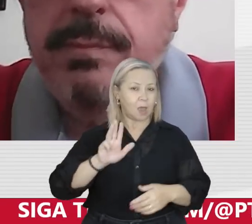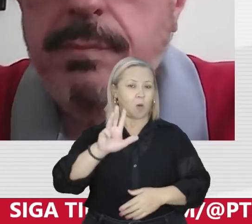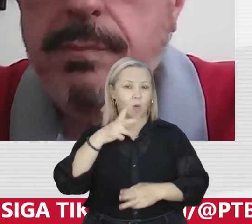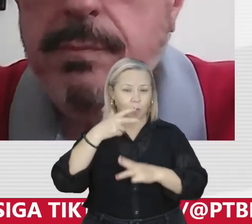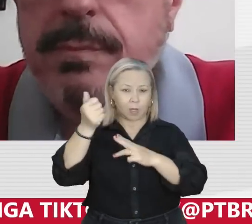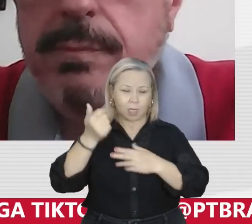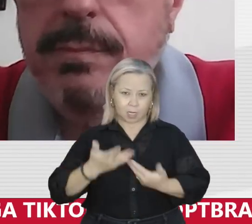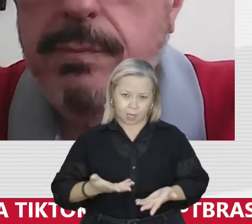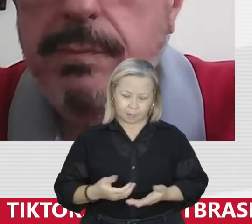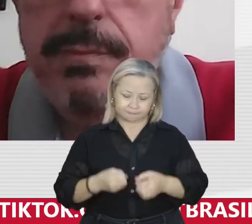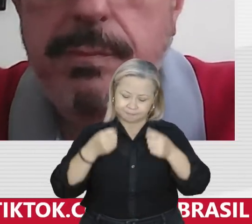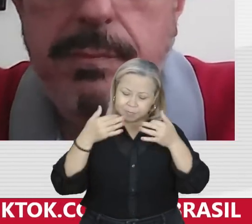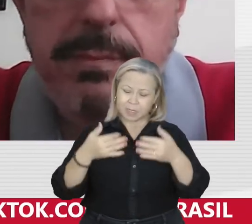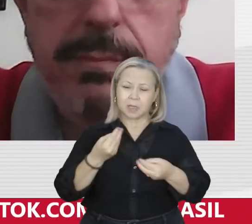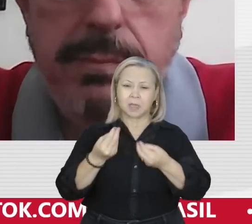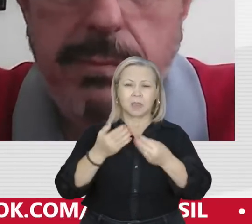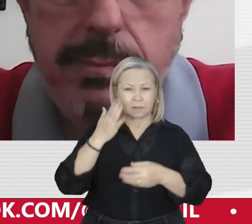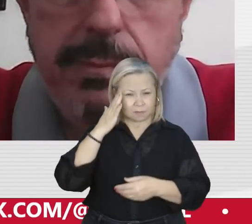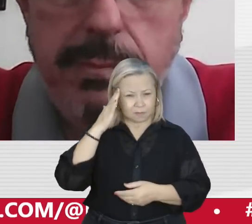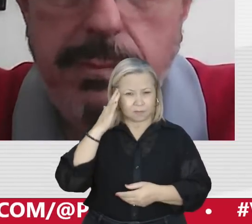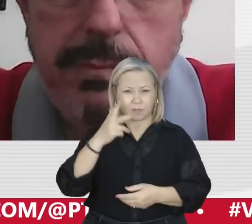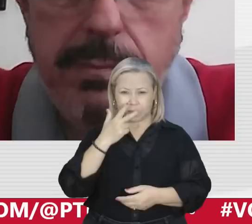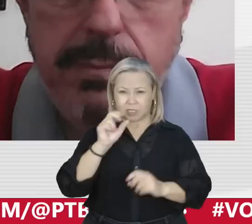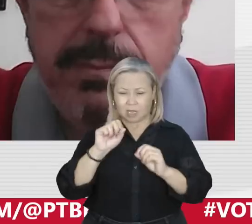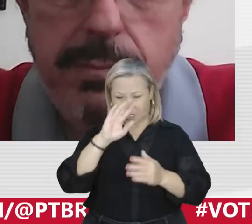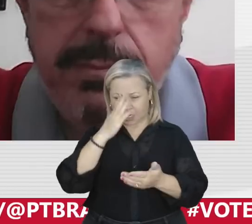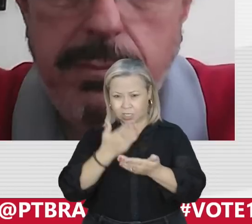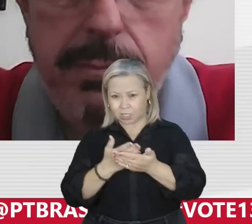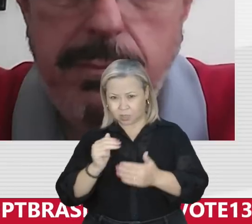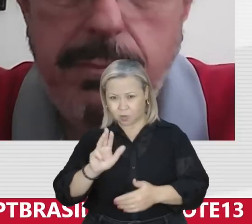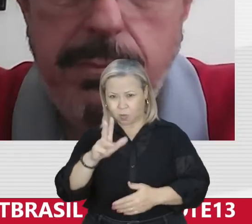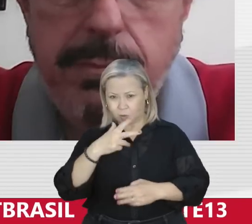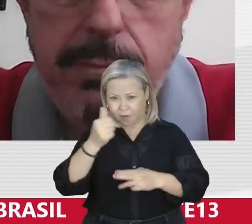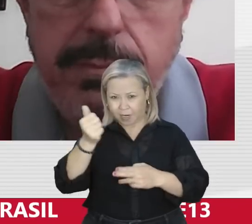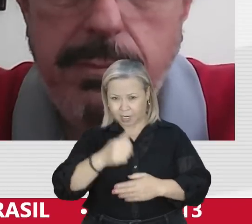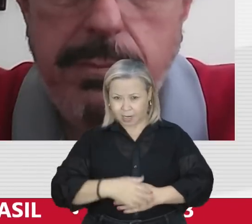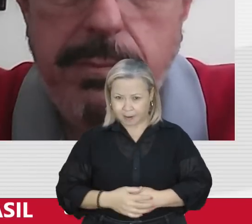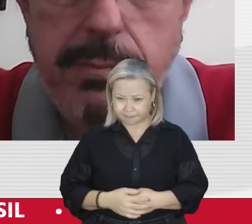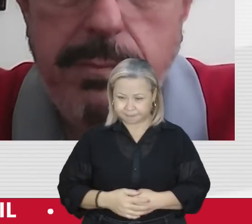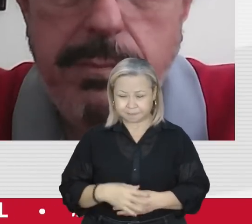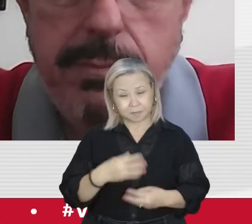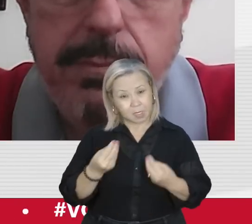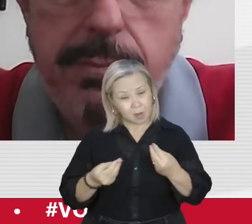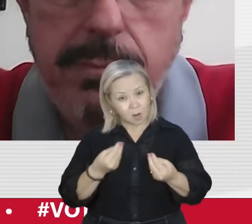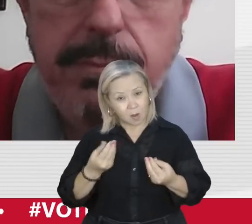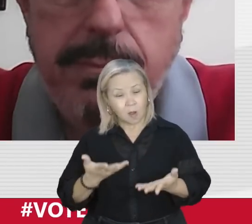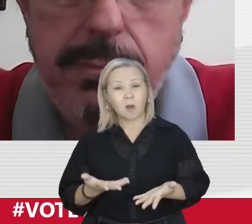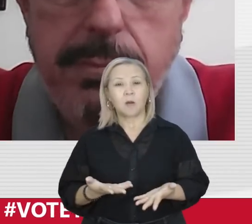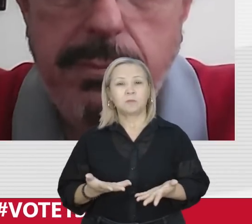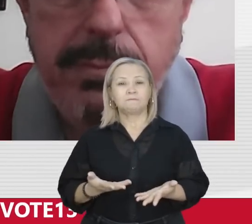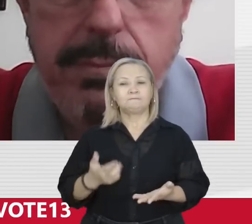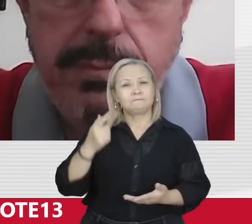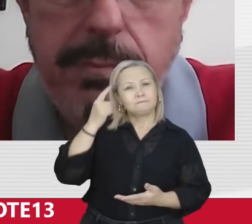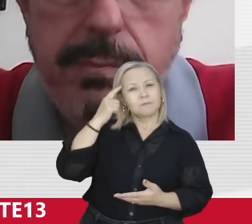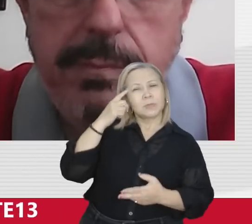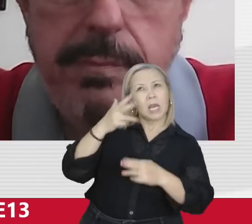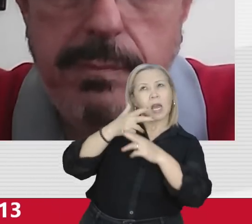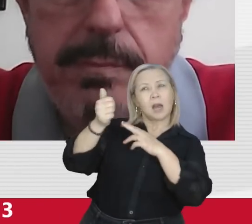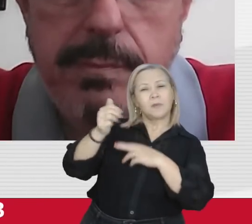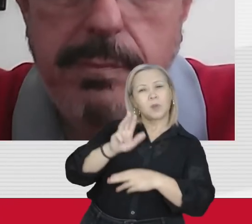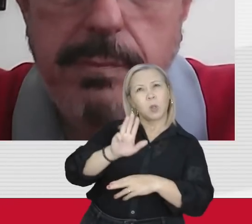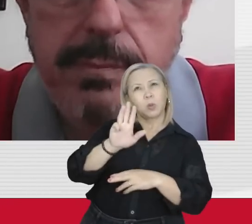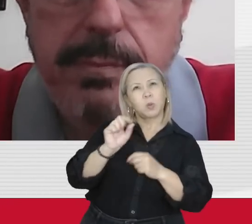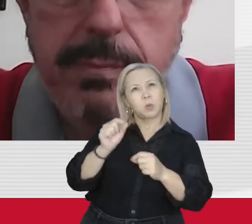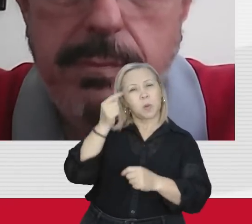Como é que você explica isso? No que você acredita que faz você se mexer, como eu também me mexo, pensando na vitória do Lula e que